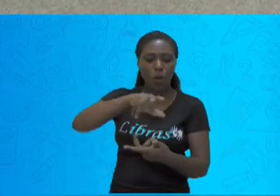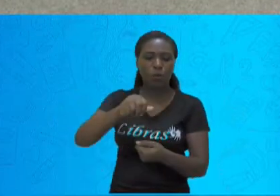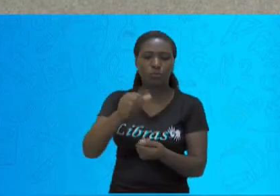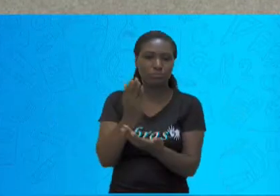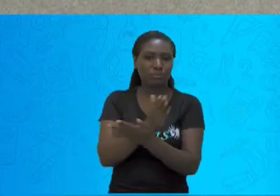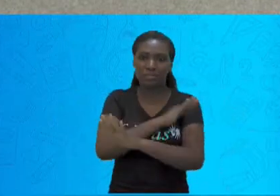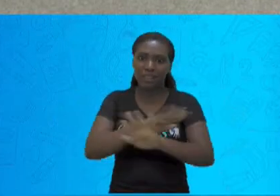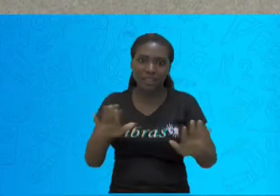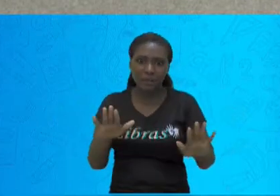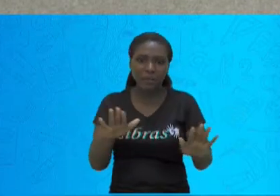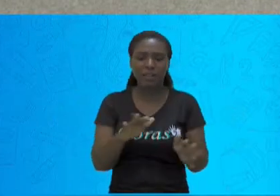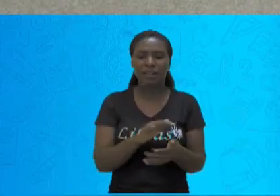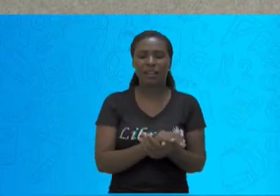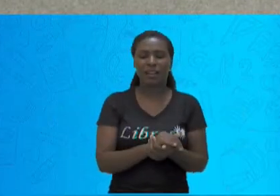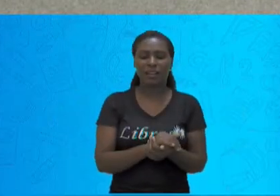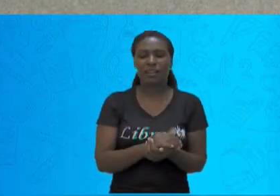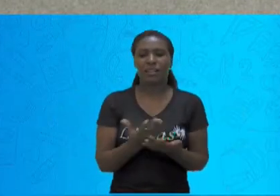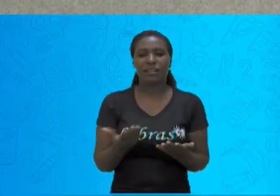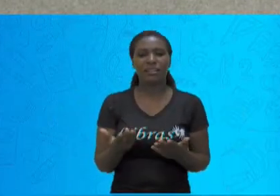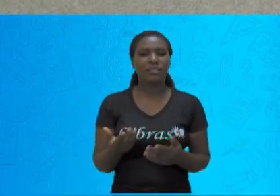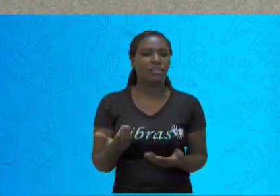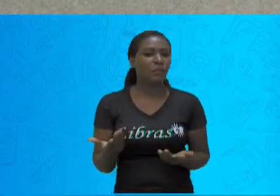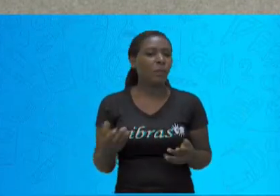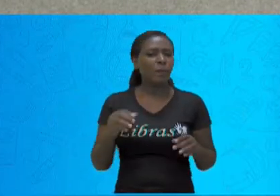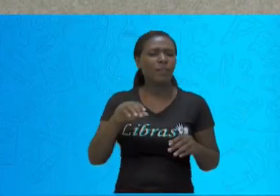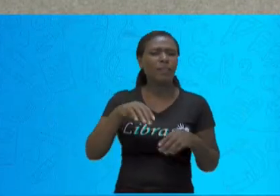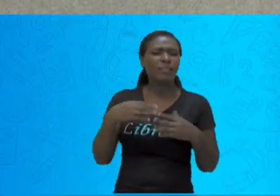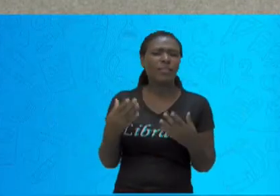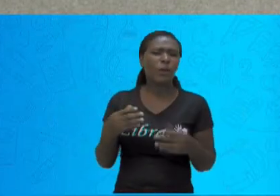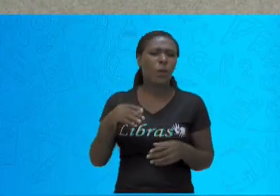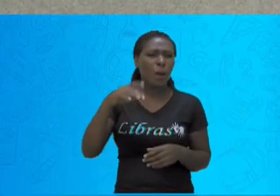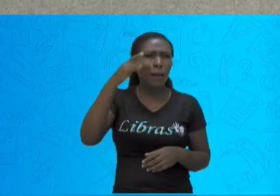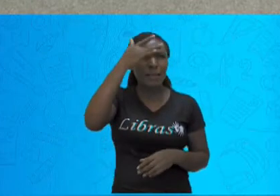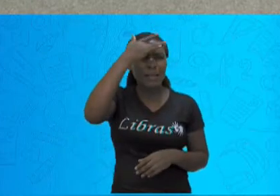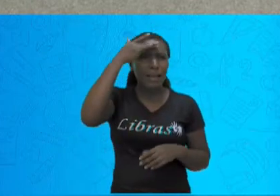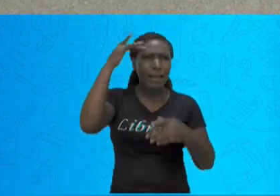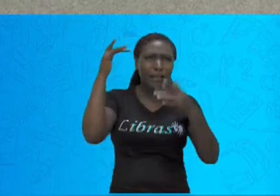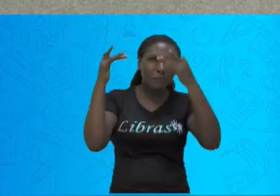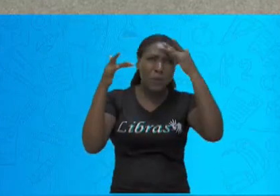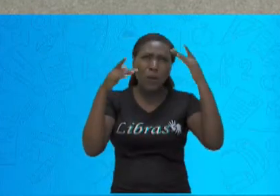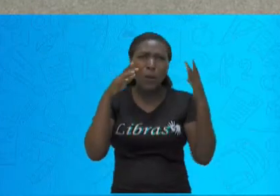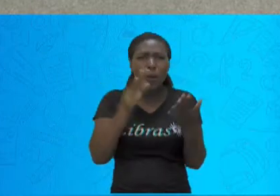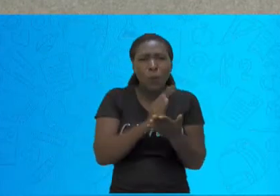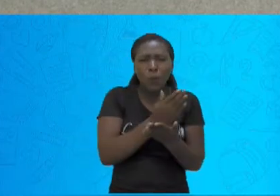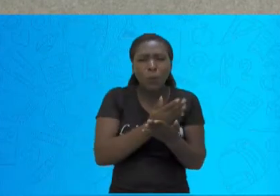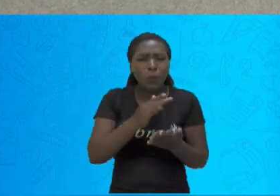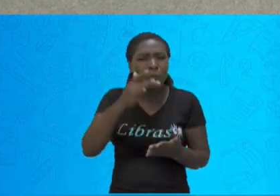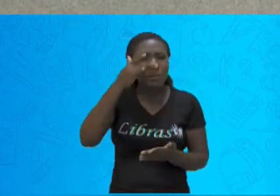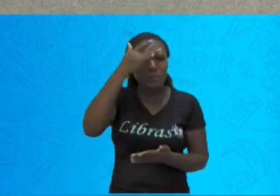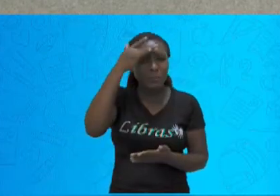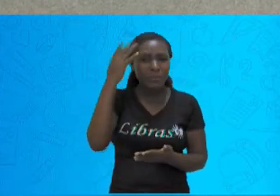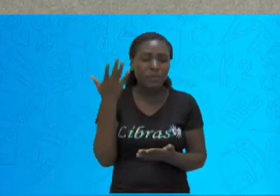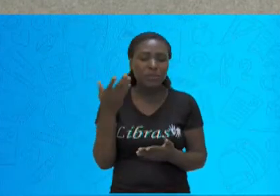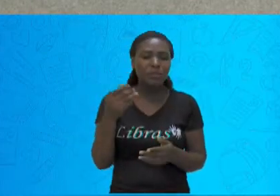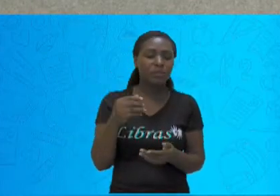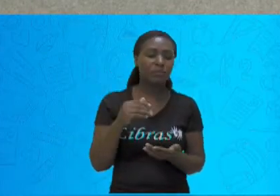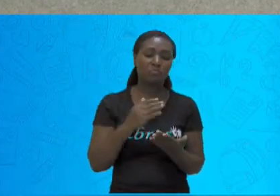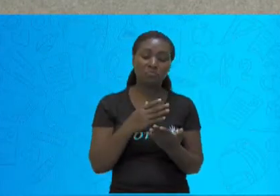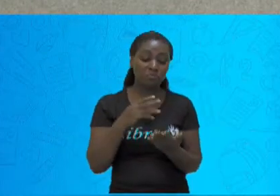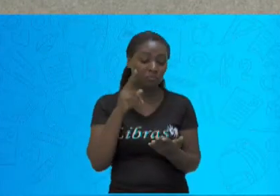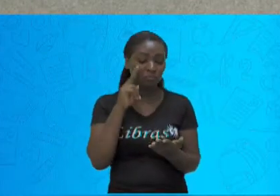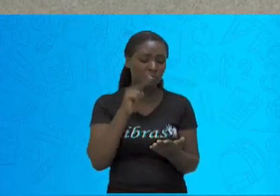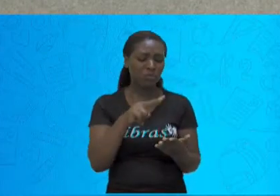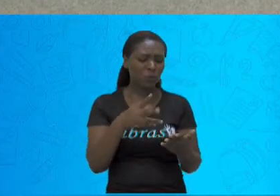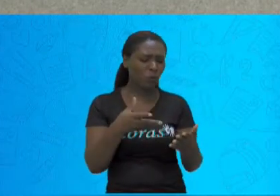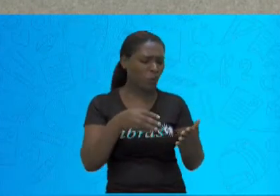E o cético, as pessoas que começaram a supor que seria o